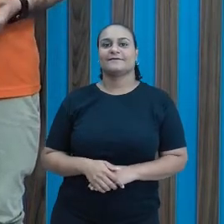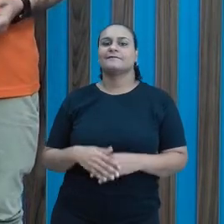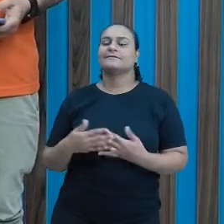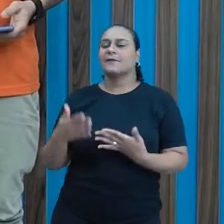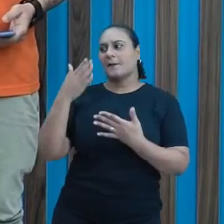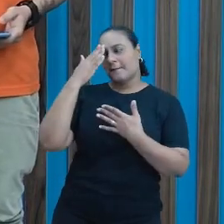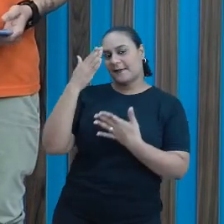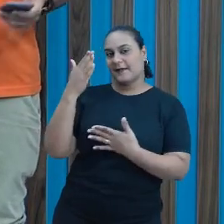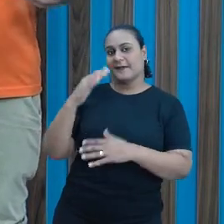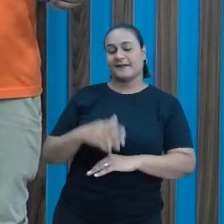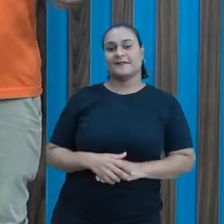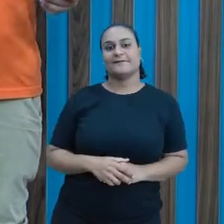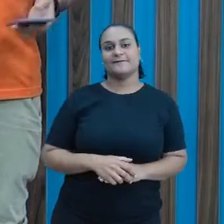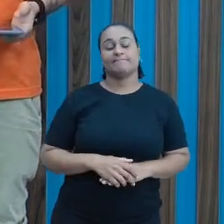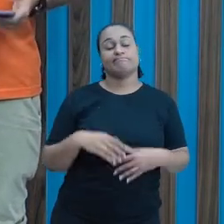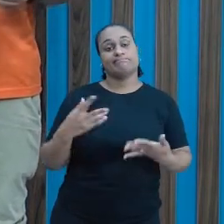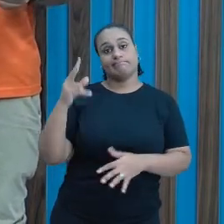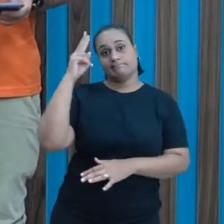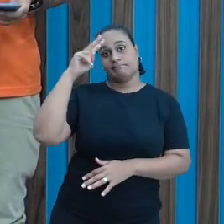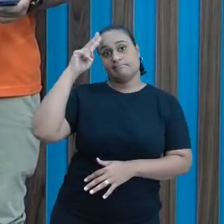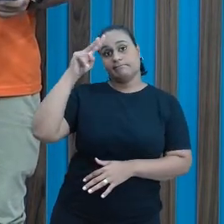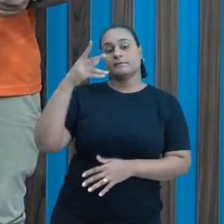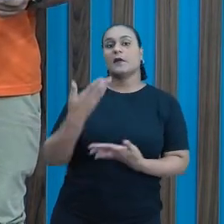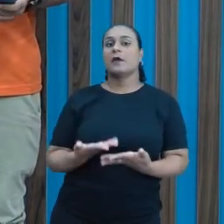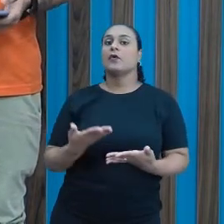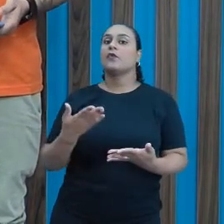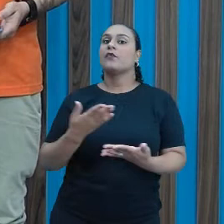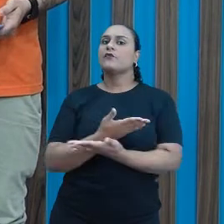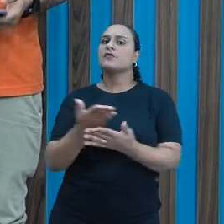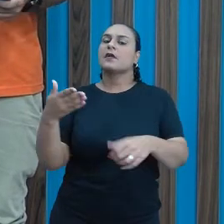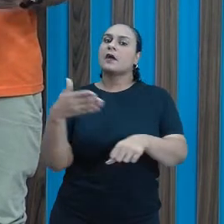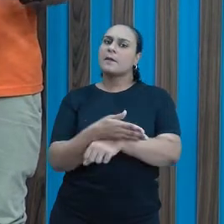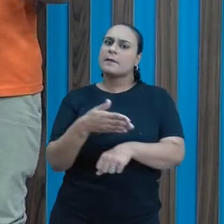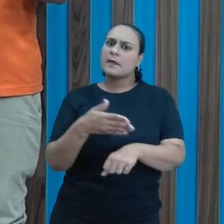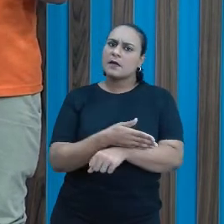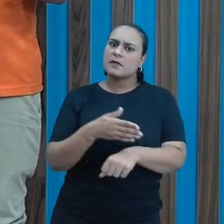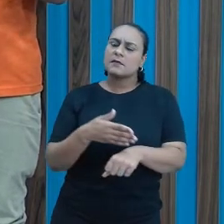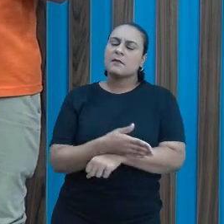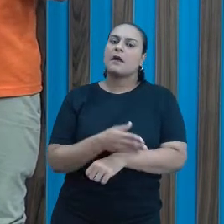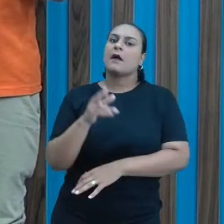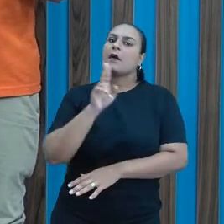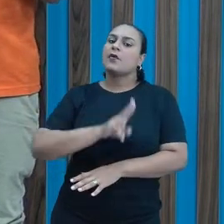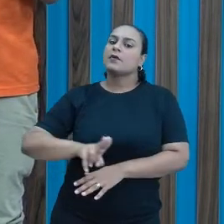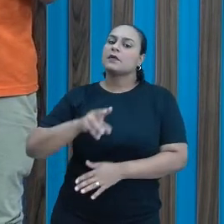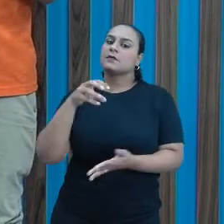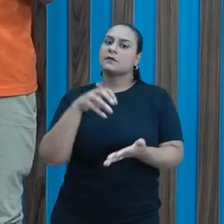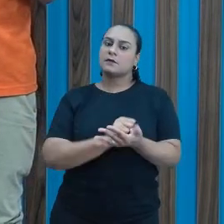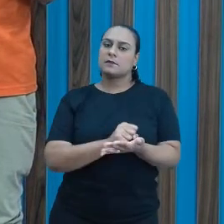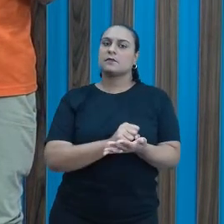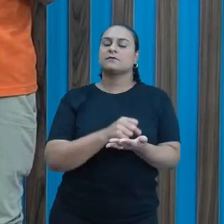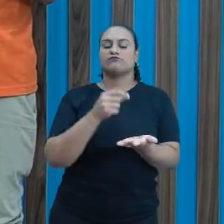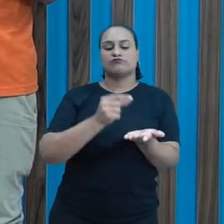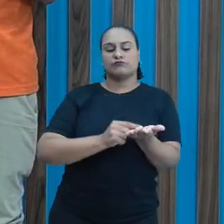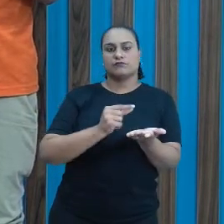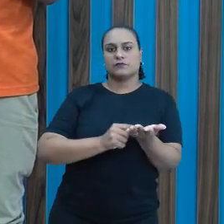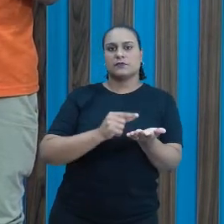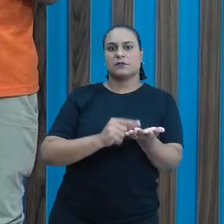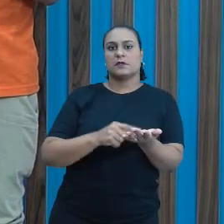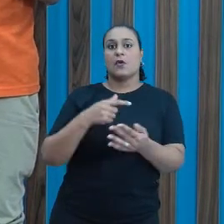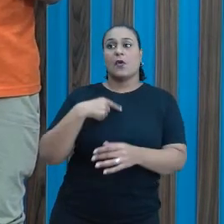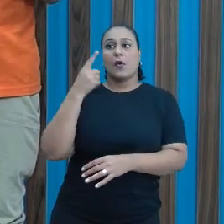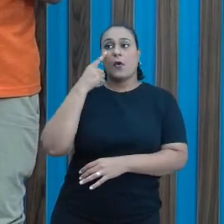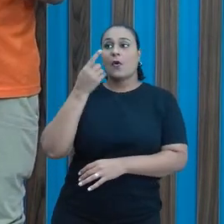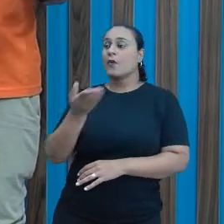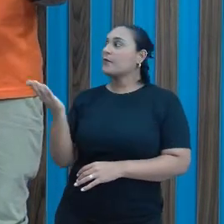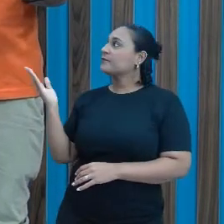Valeu, Briane. Então, lembrando, né, participa aí da aula, né, ou seja, pelo aplicativo você consegue acompanhar ao vivo, né? Então, estou assistindo